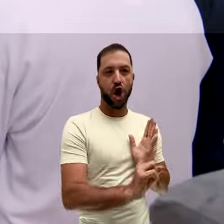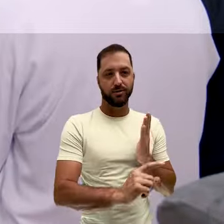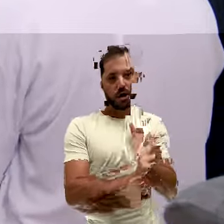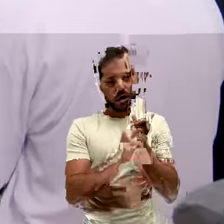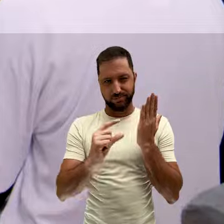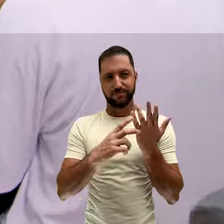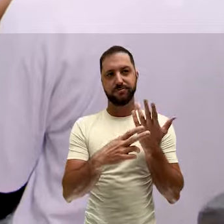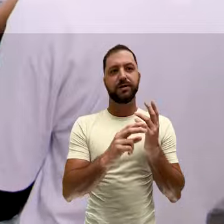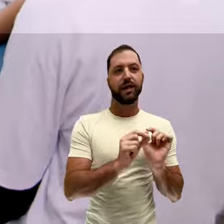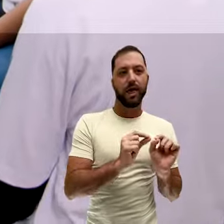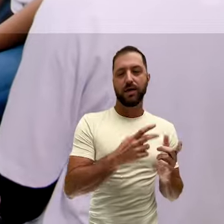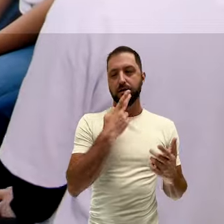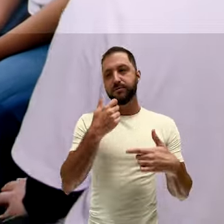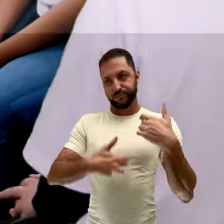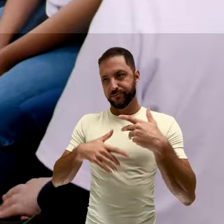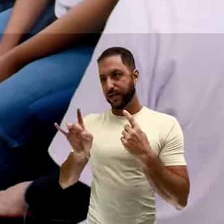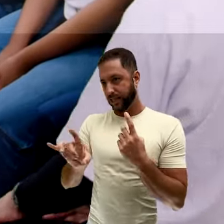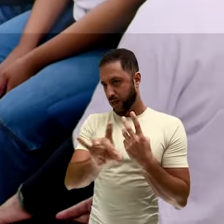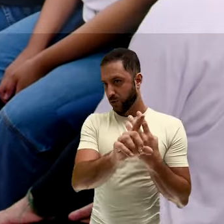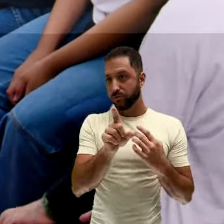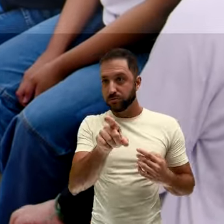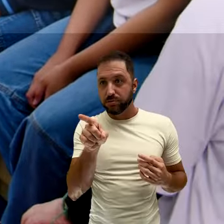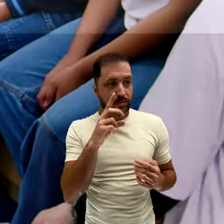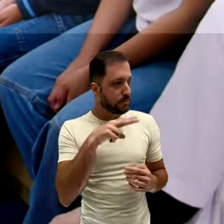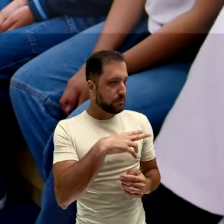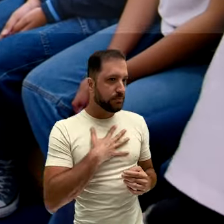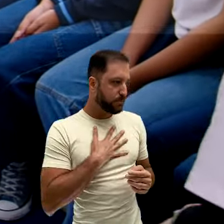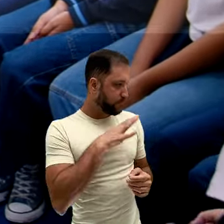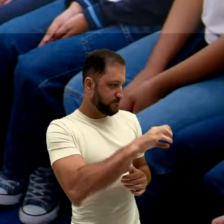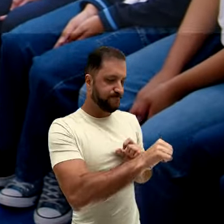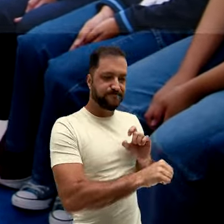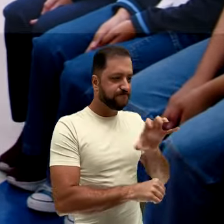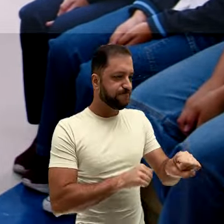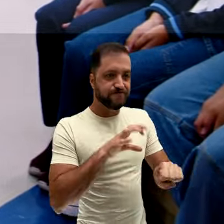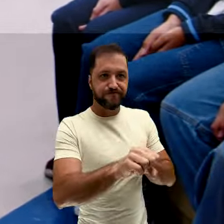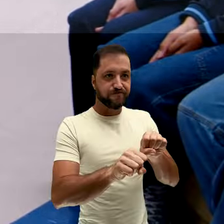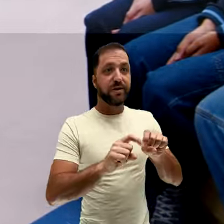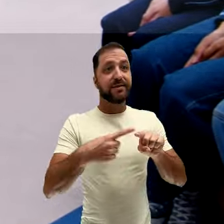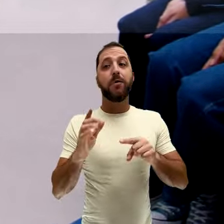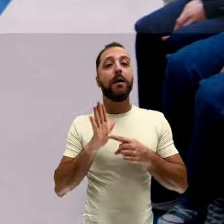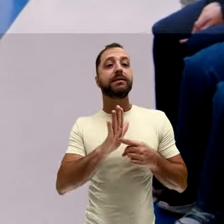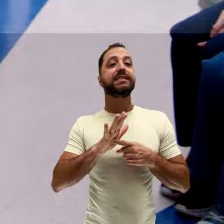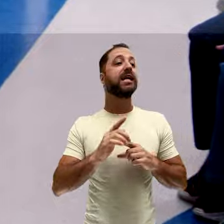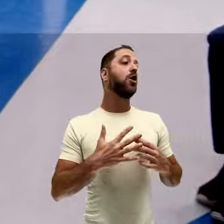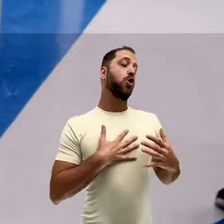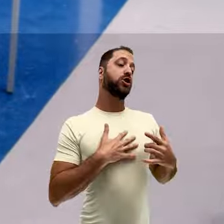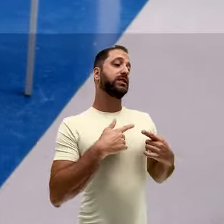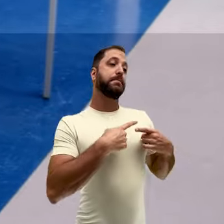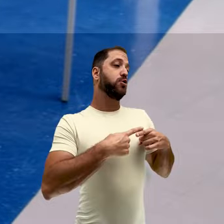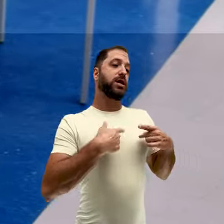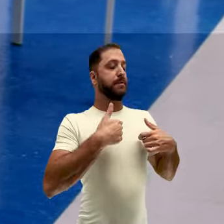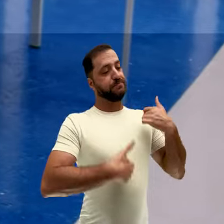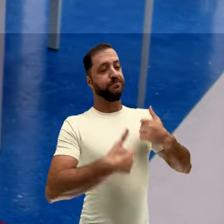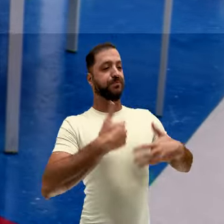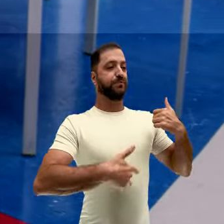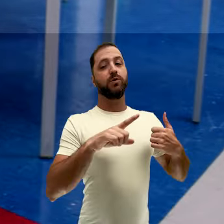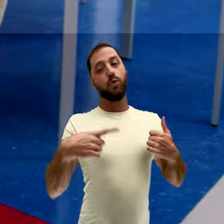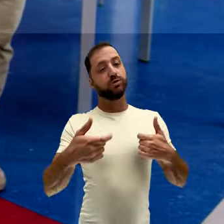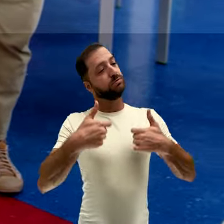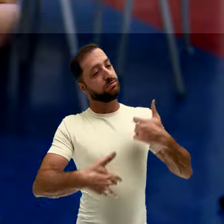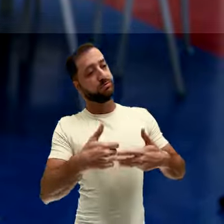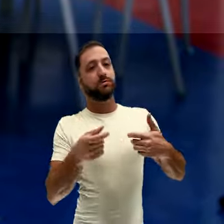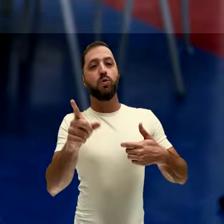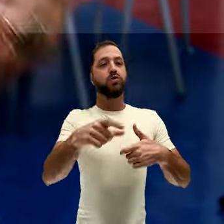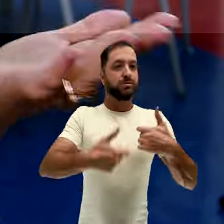as sinopses, falo um pouquinho desses livros, e aqueles que se encantam, eles vão defender, cada um vai defender sua leitura, o que que